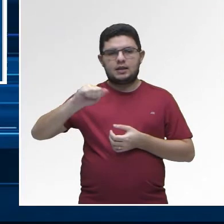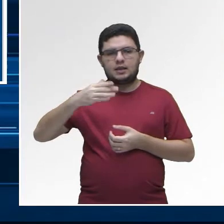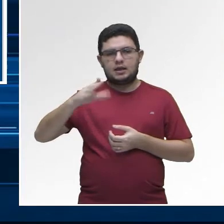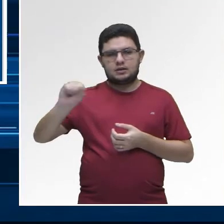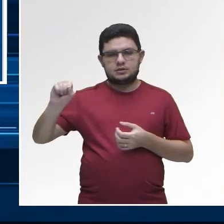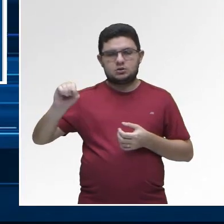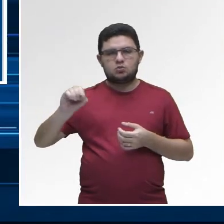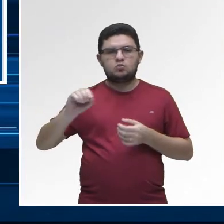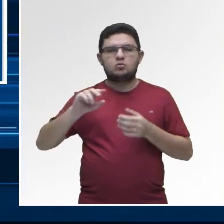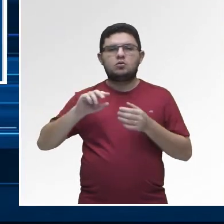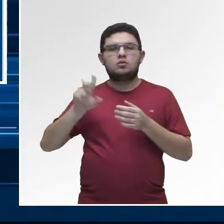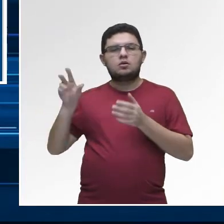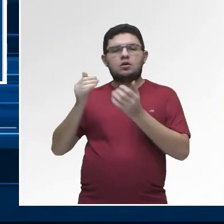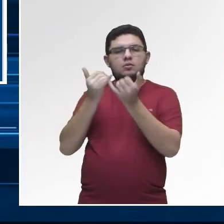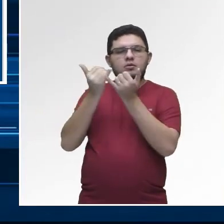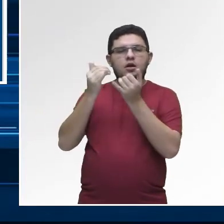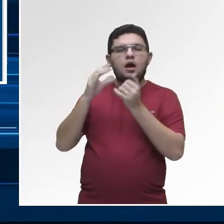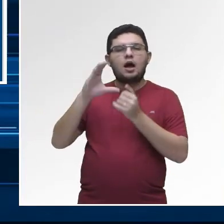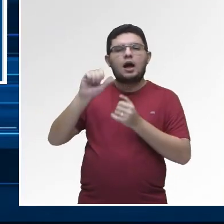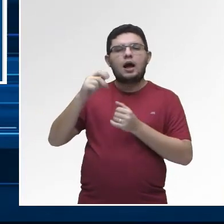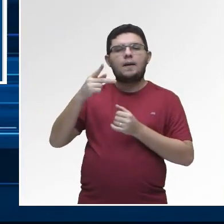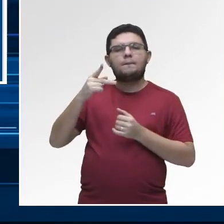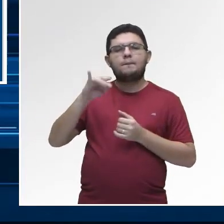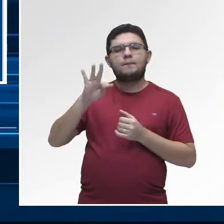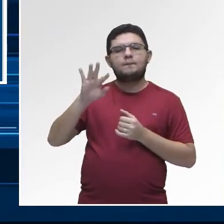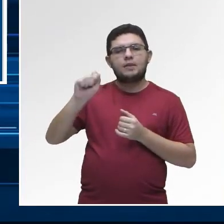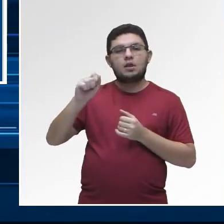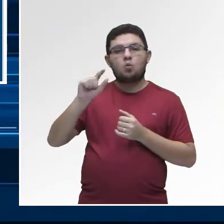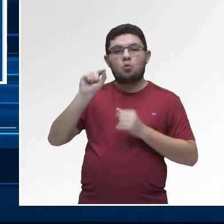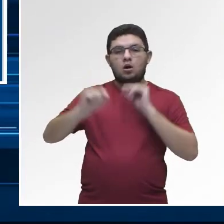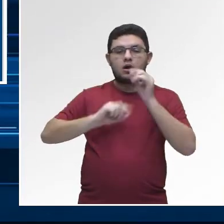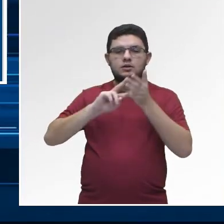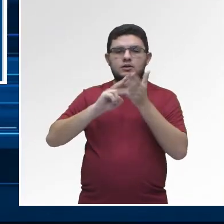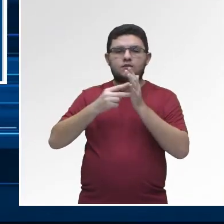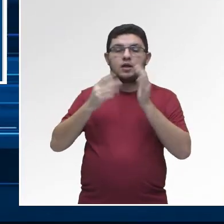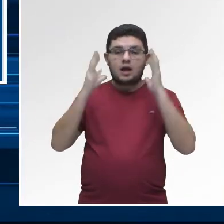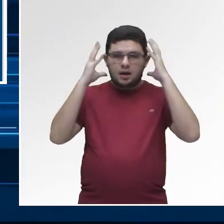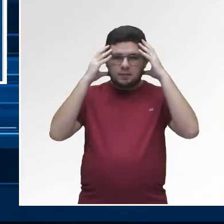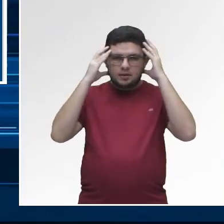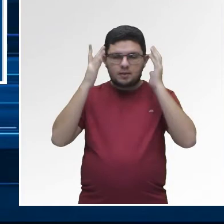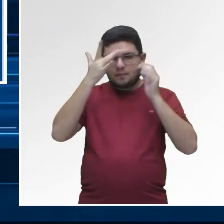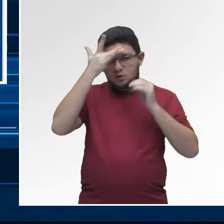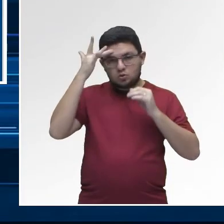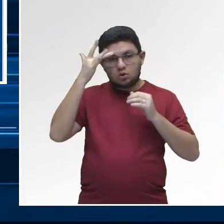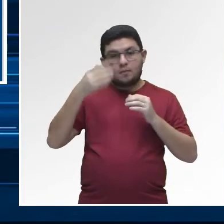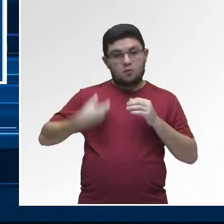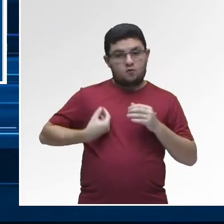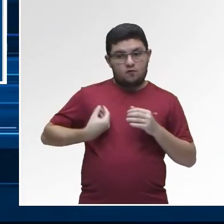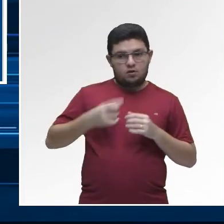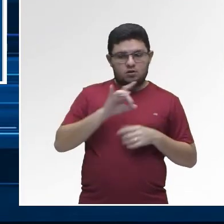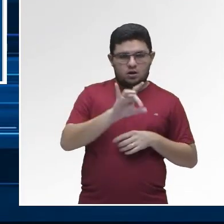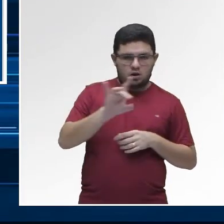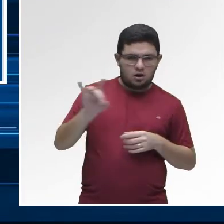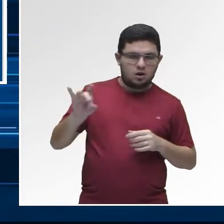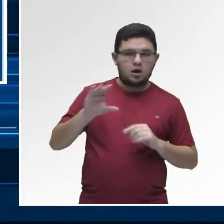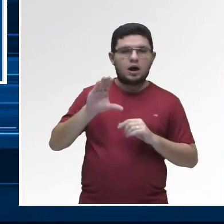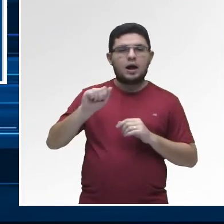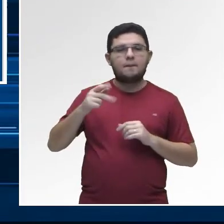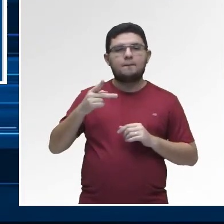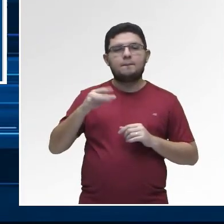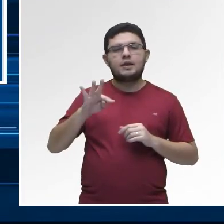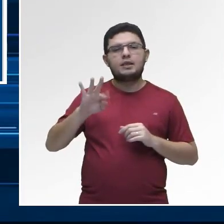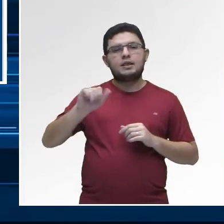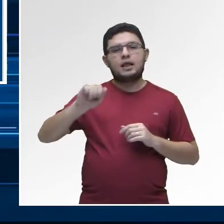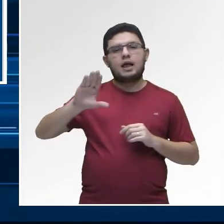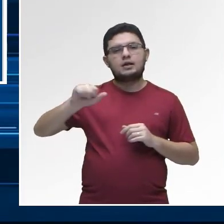né? Então, o rei cobrava por cabeça de pessoas que moravam no seu feudo. Então, a captação. Ele